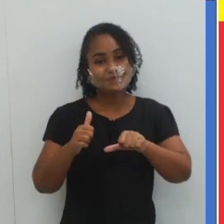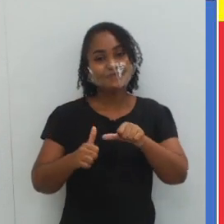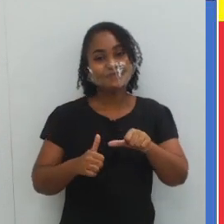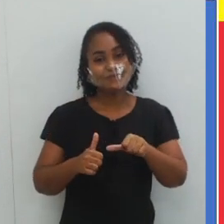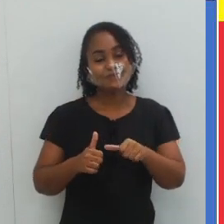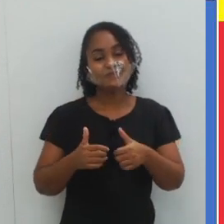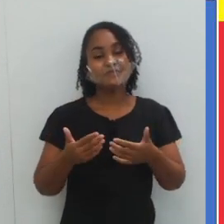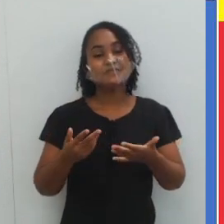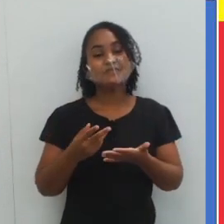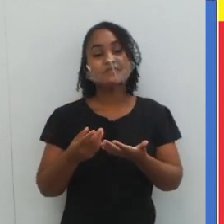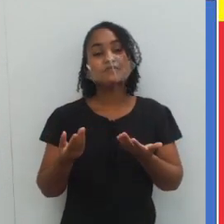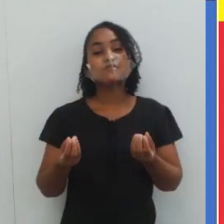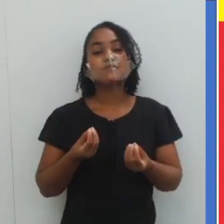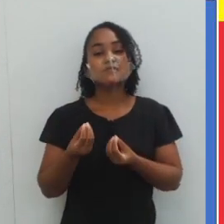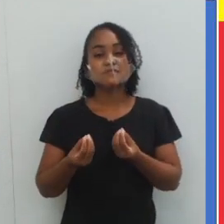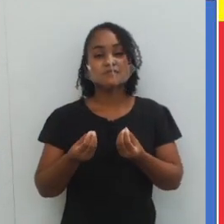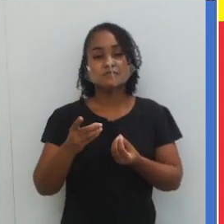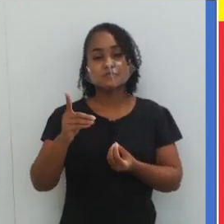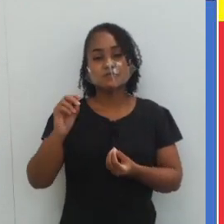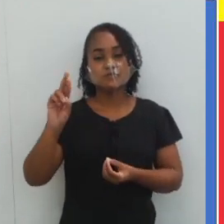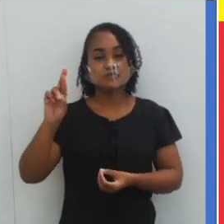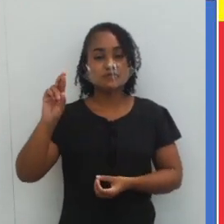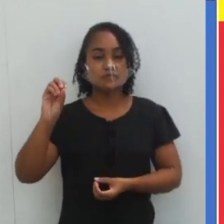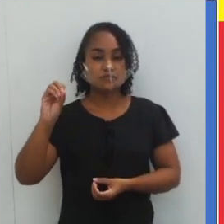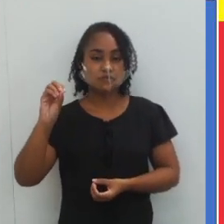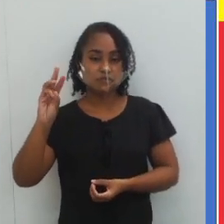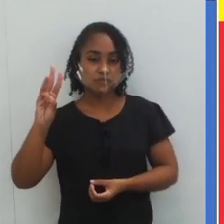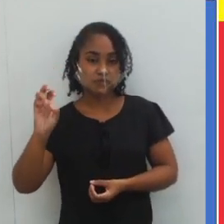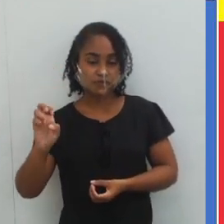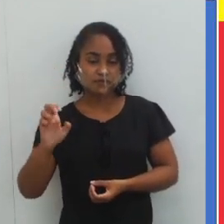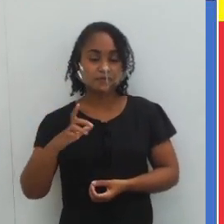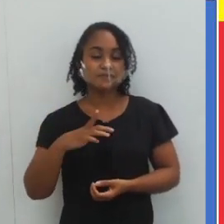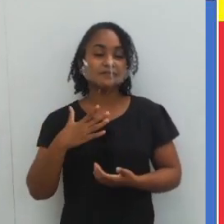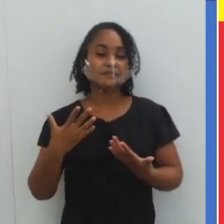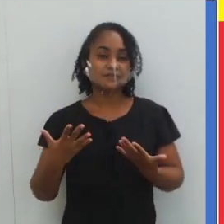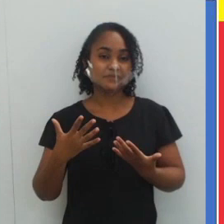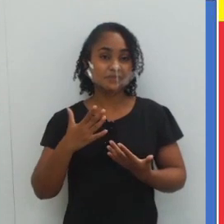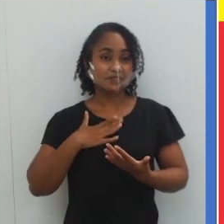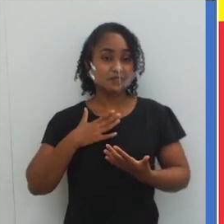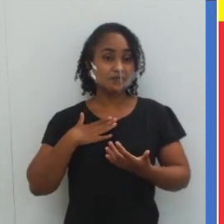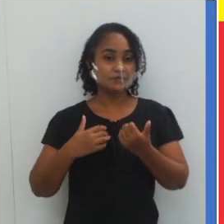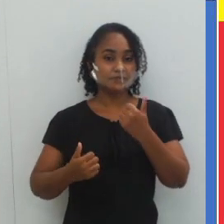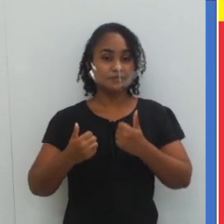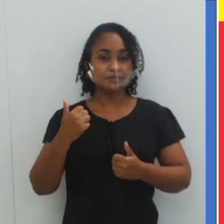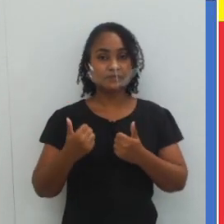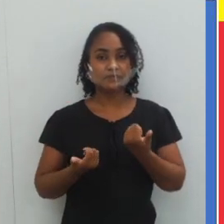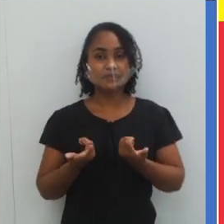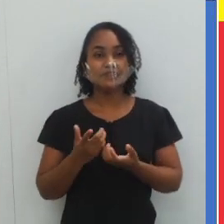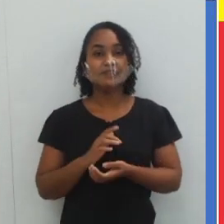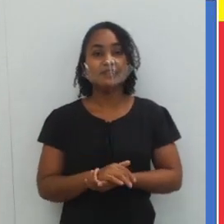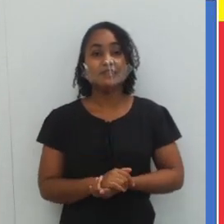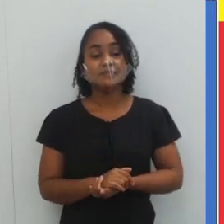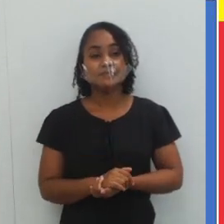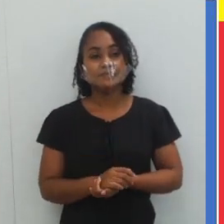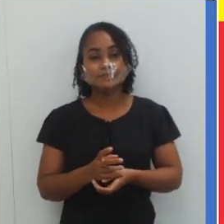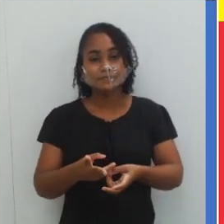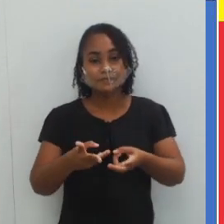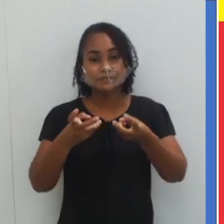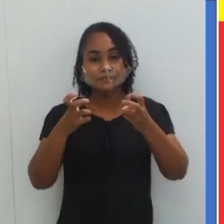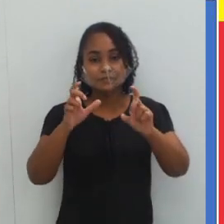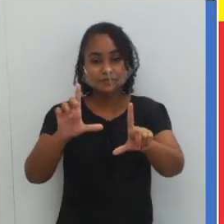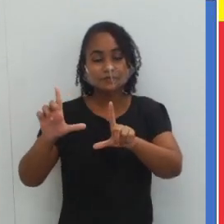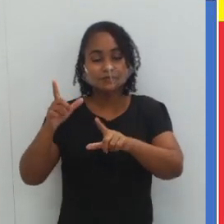ele é um verbo irregular, ele fica drove, né? Eu dirigi. E aí no